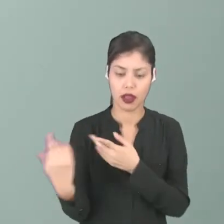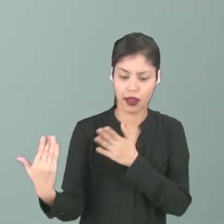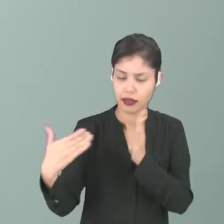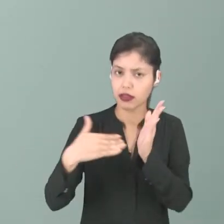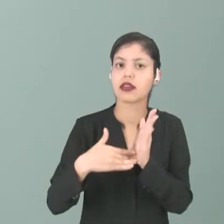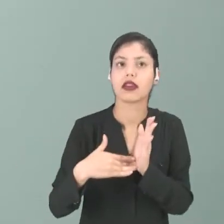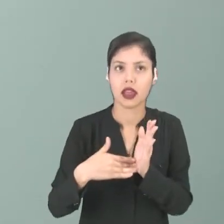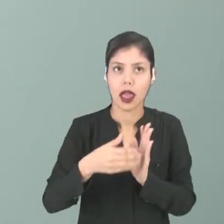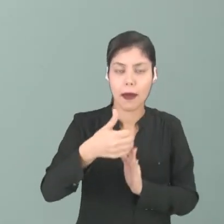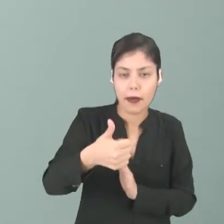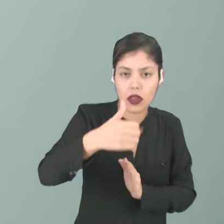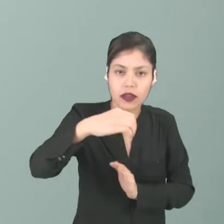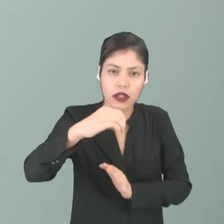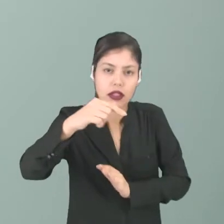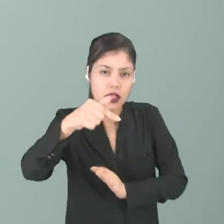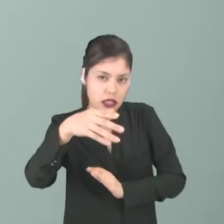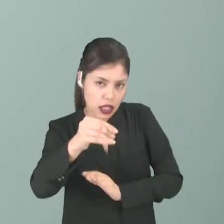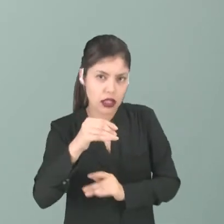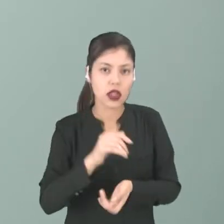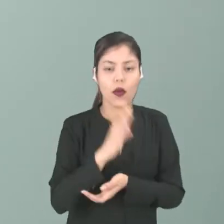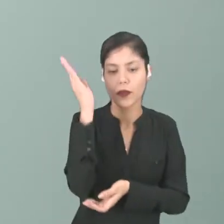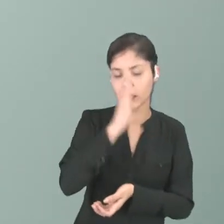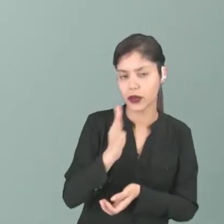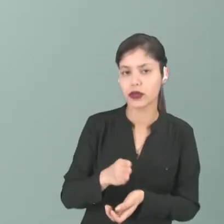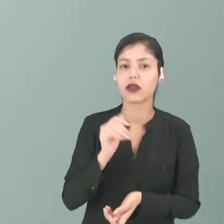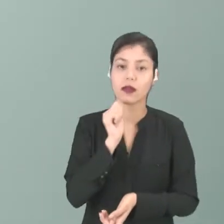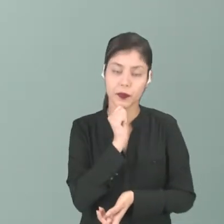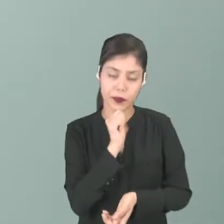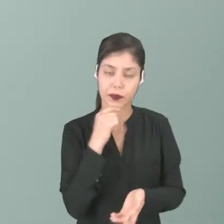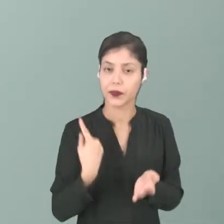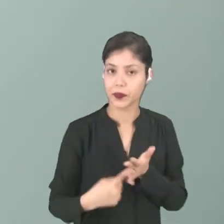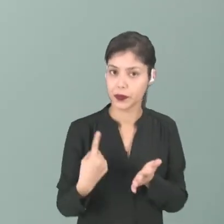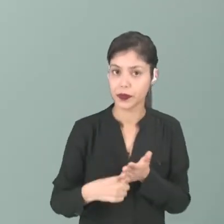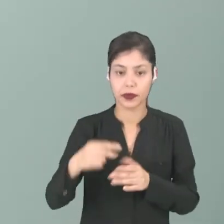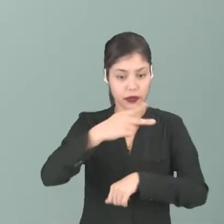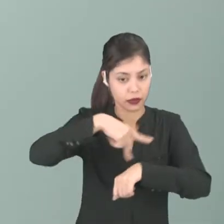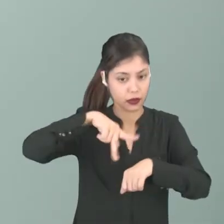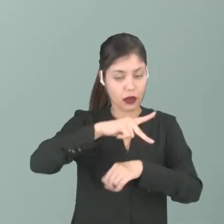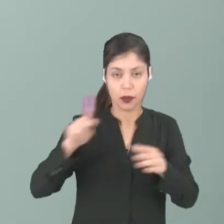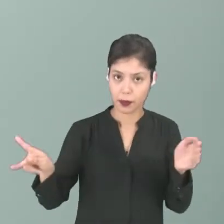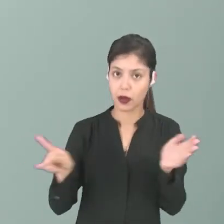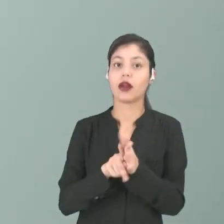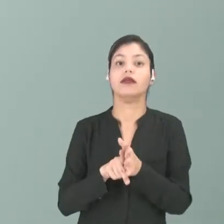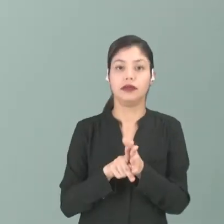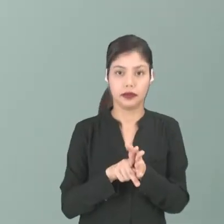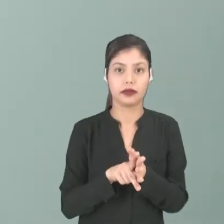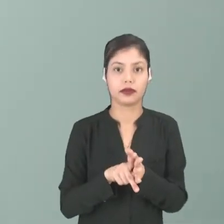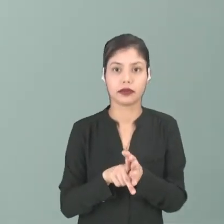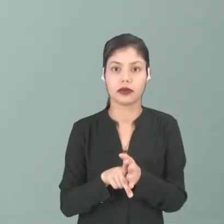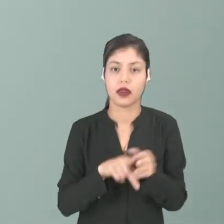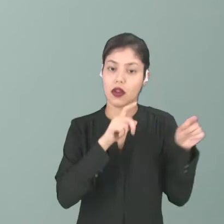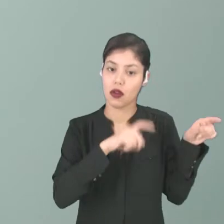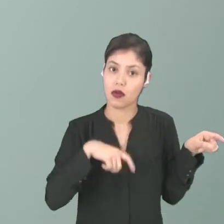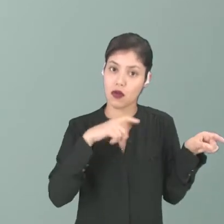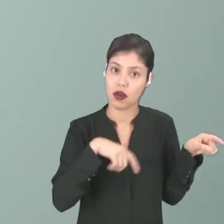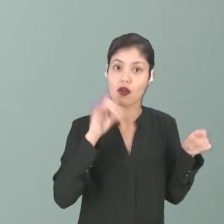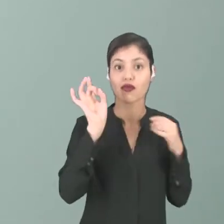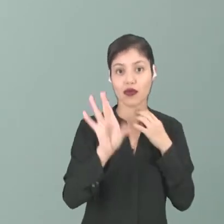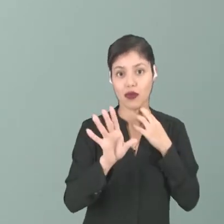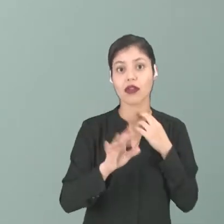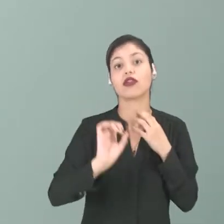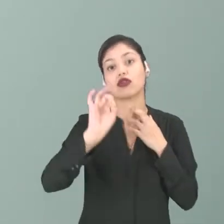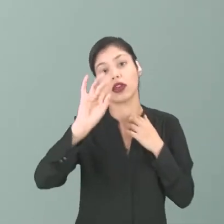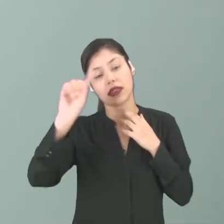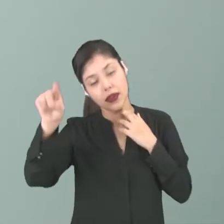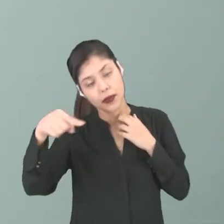de 1970, o Brasil era considerado um país predominantemente rural. Foi somente a partir